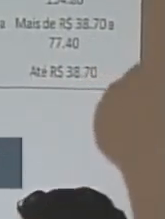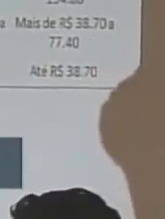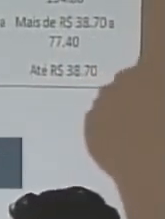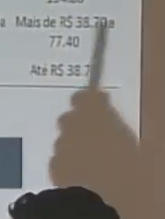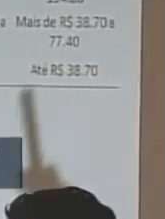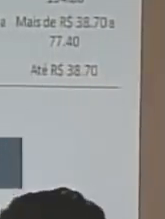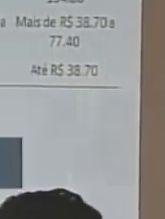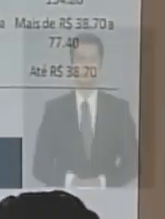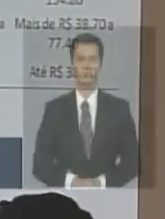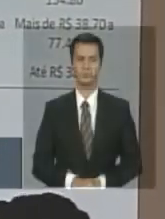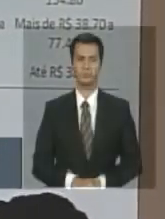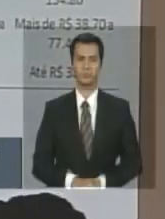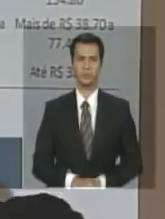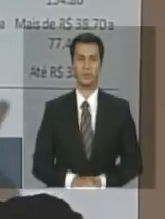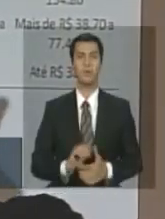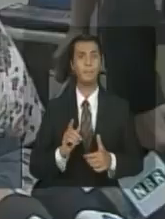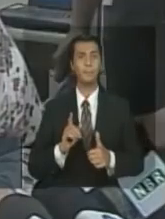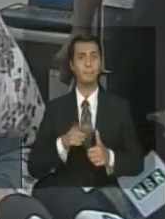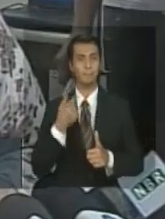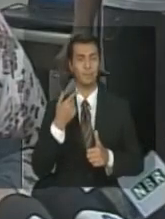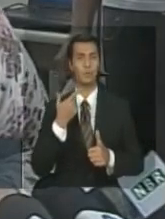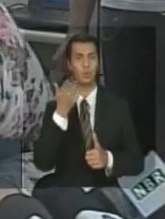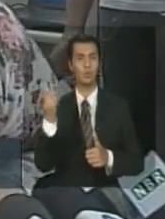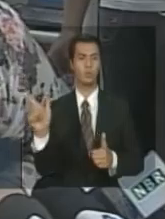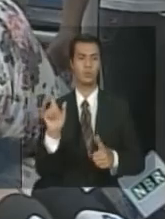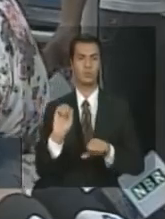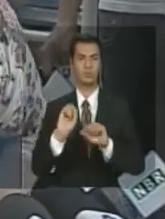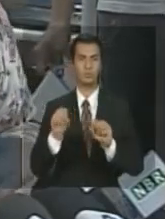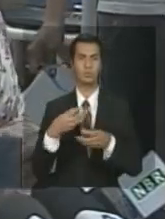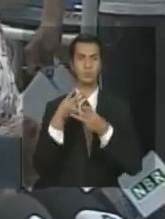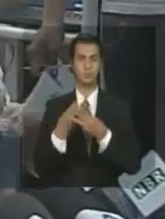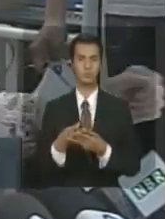Acho que é melhor mostrar primeiro o outro. Nós conseguimos colocar o dado de.